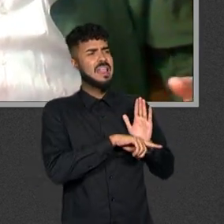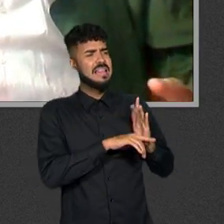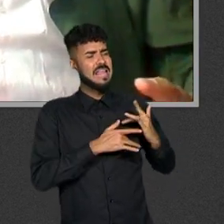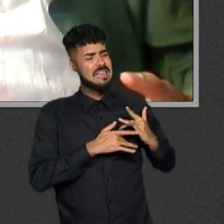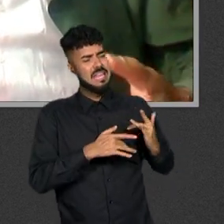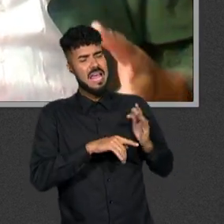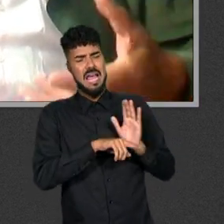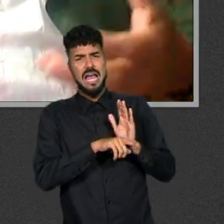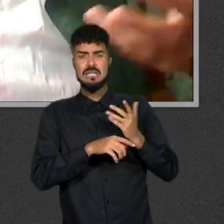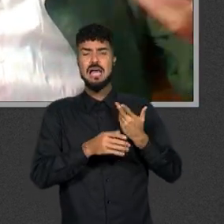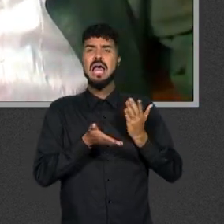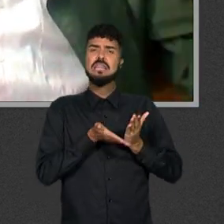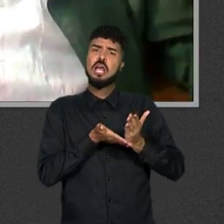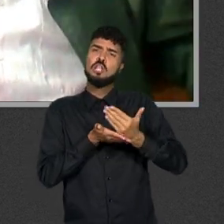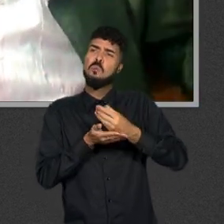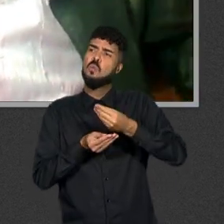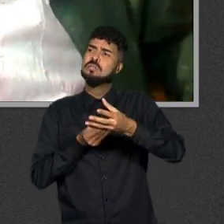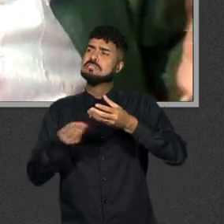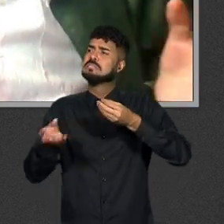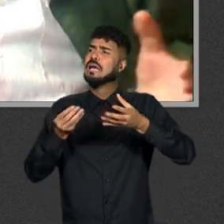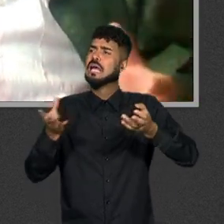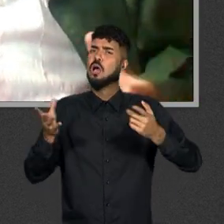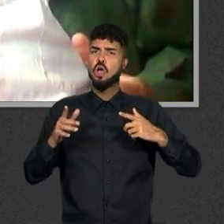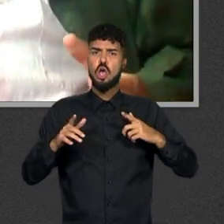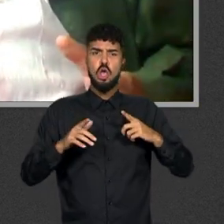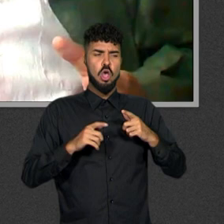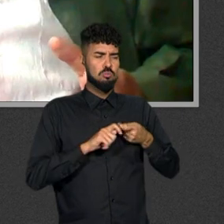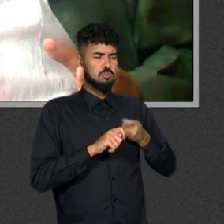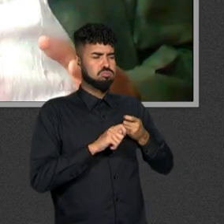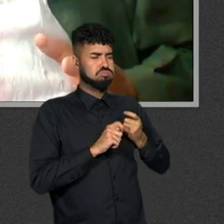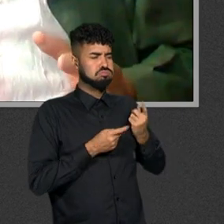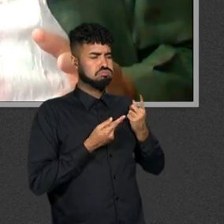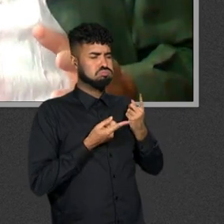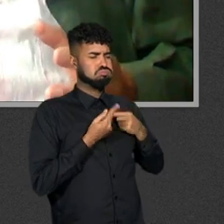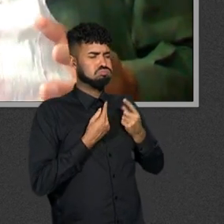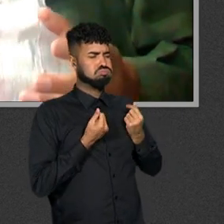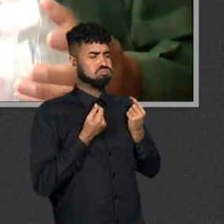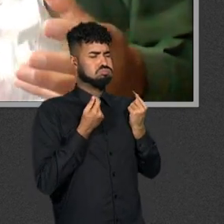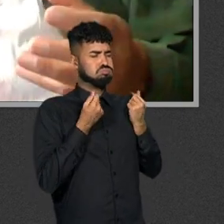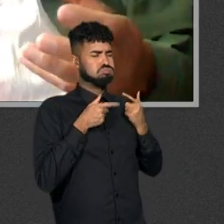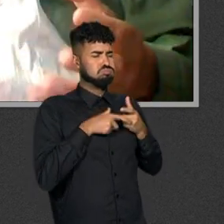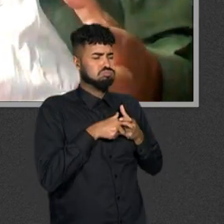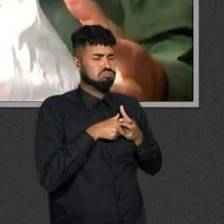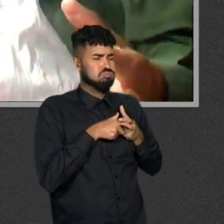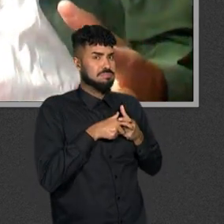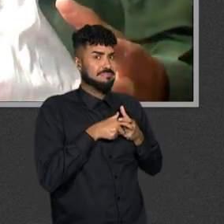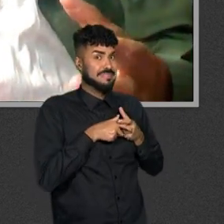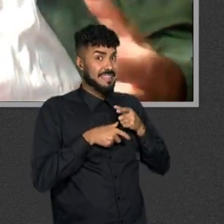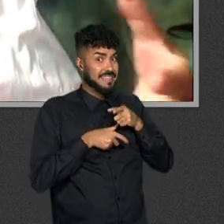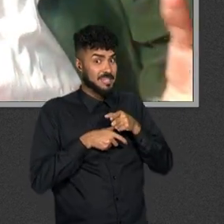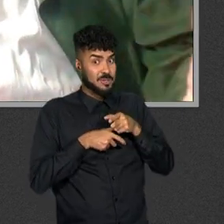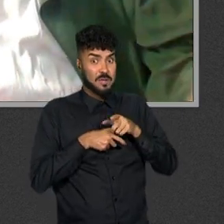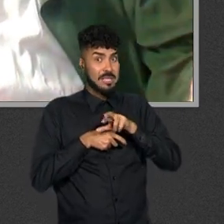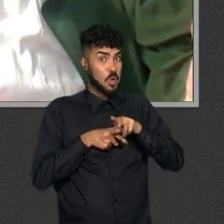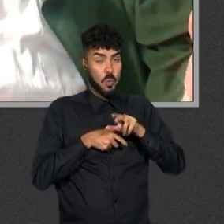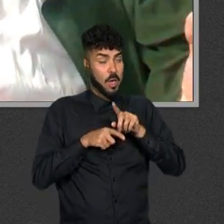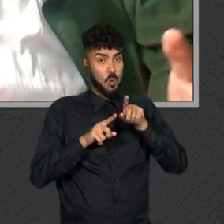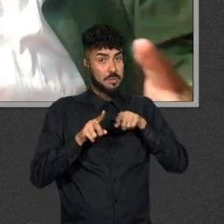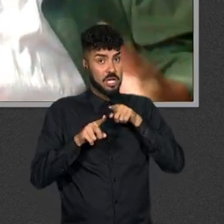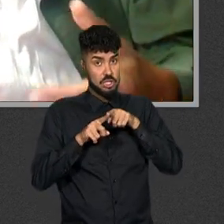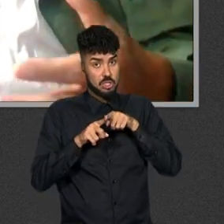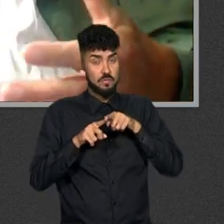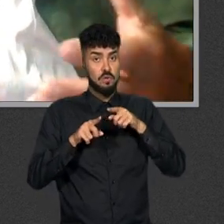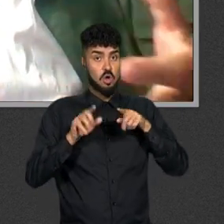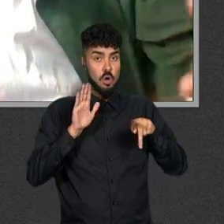de distribuição e não concentração da renda não é objetivo do capitalismo,